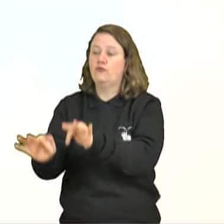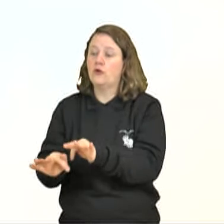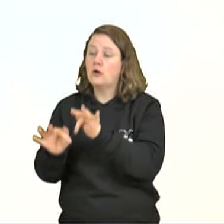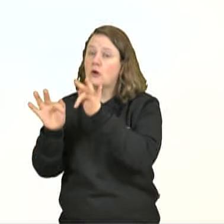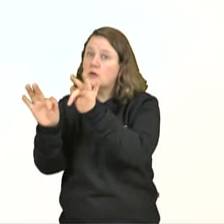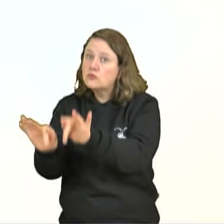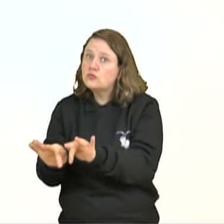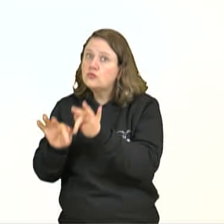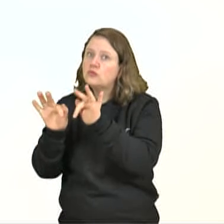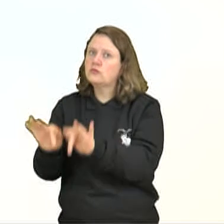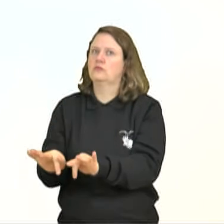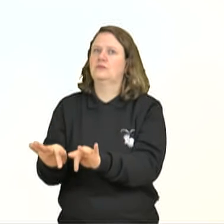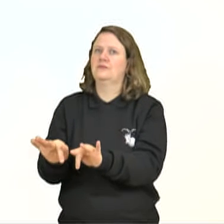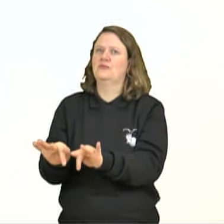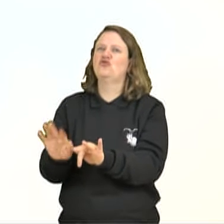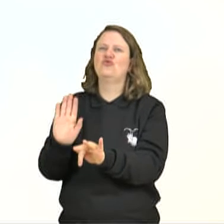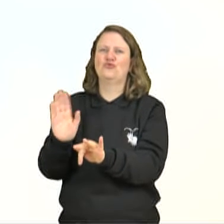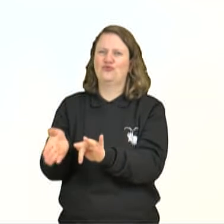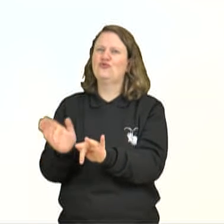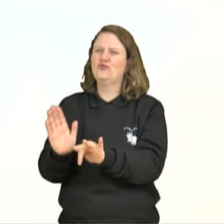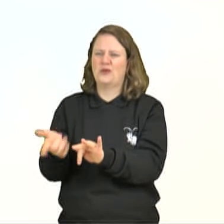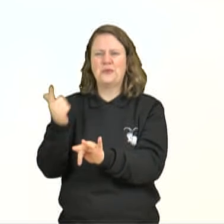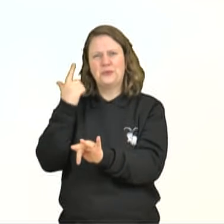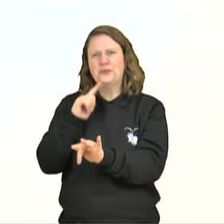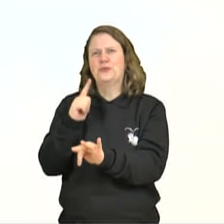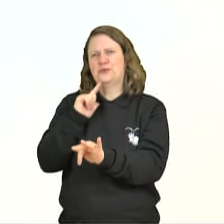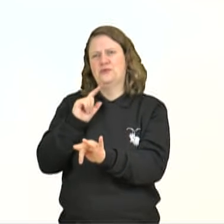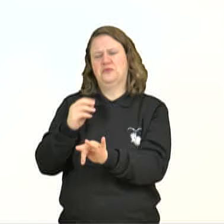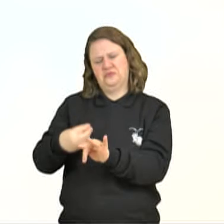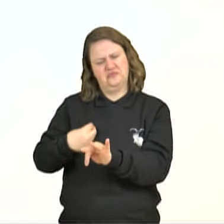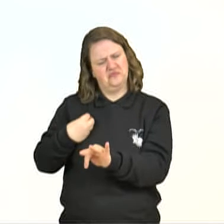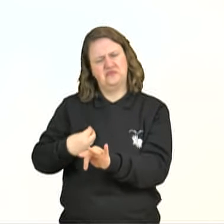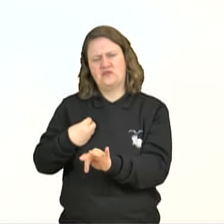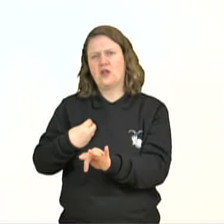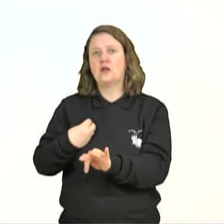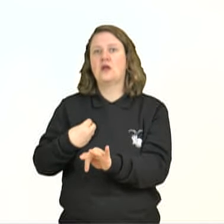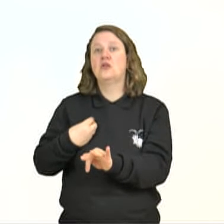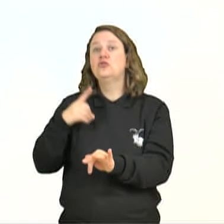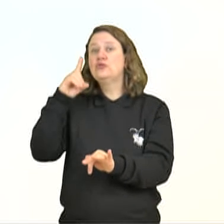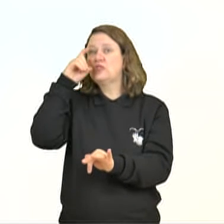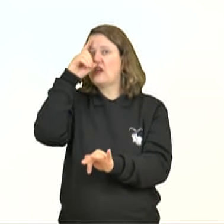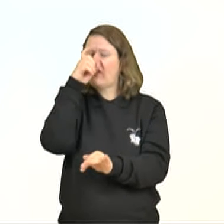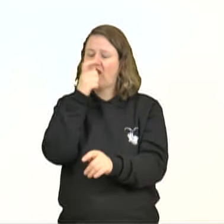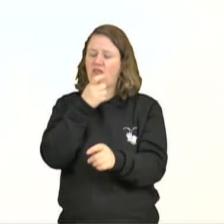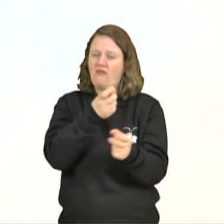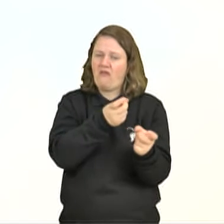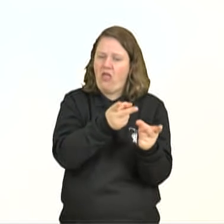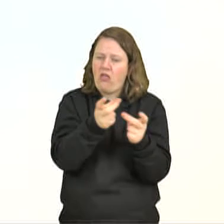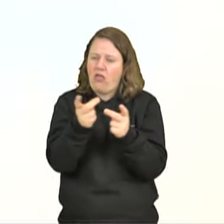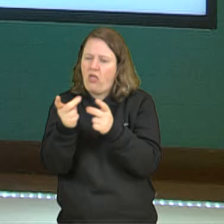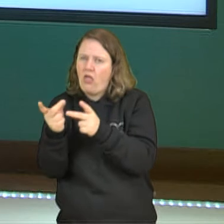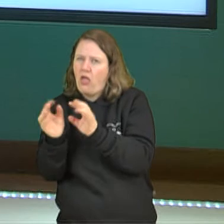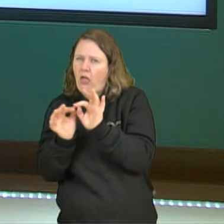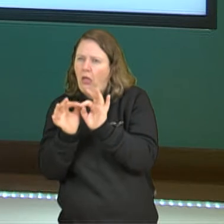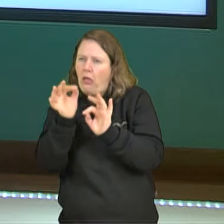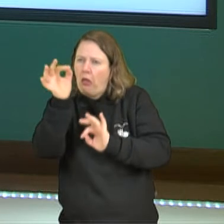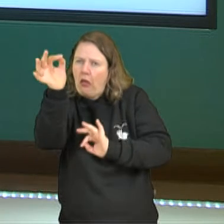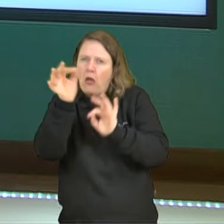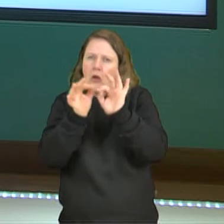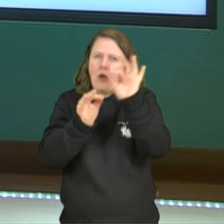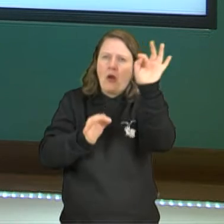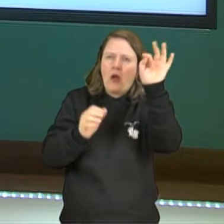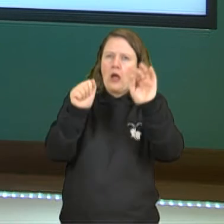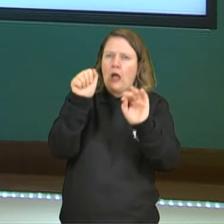ele era autossuficiente, né? Dificilmente vai haver comércios de longa distância de produtos vindos da